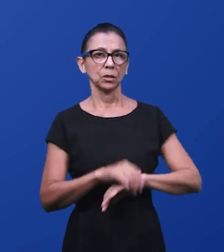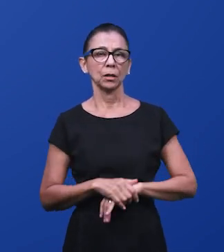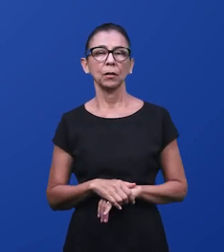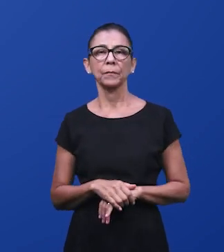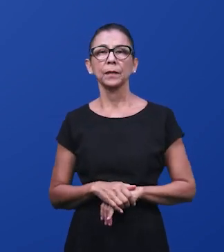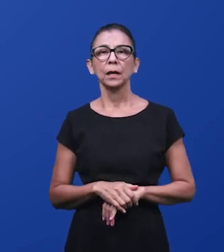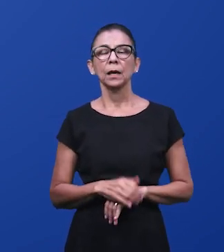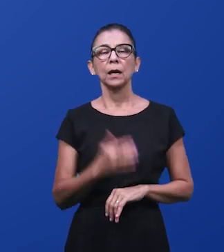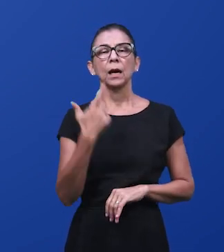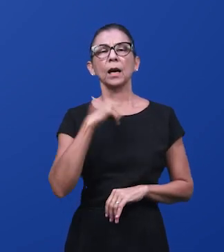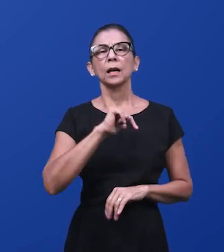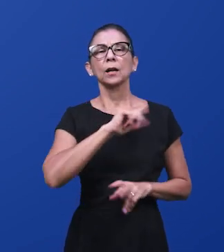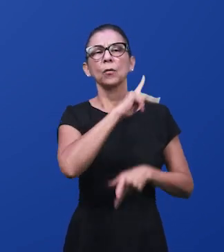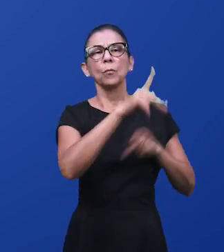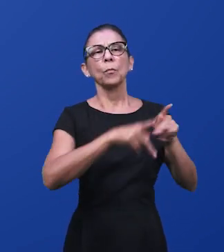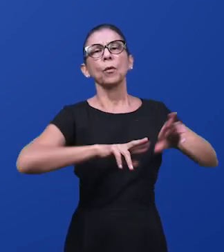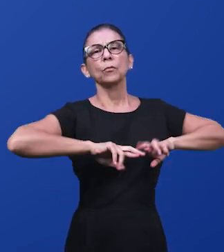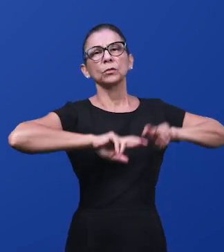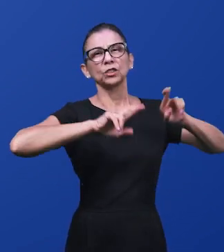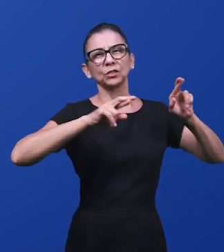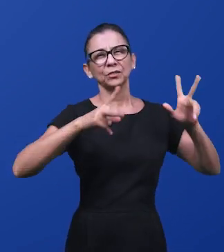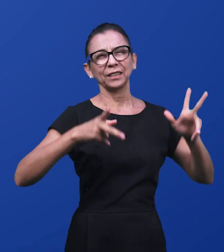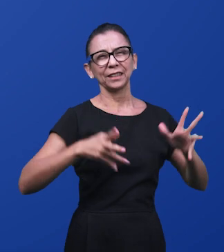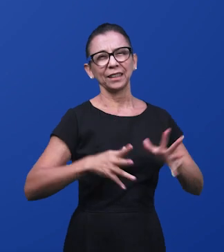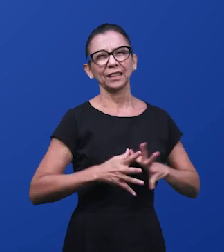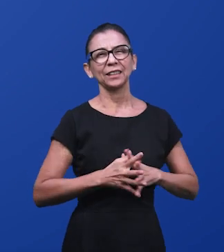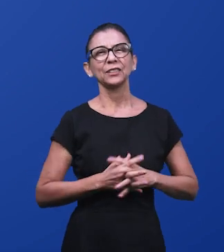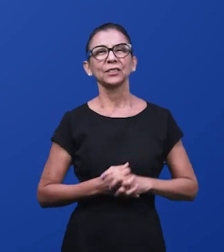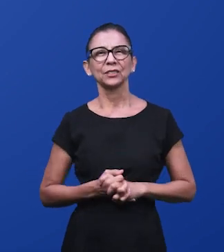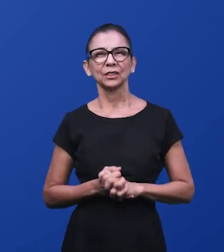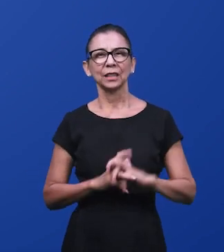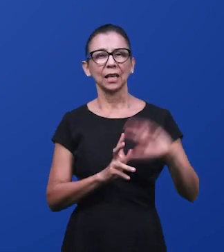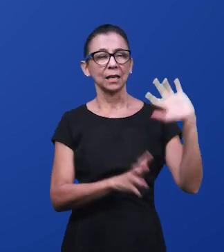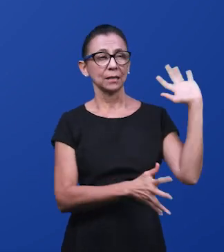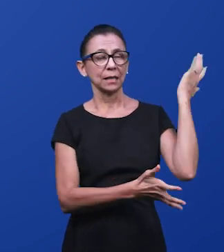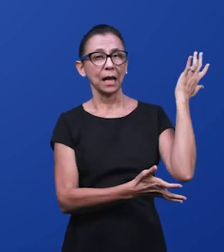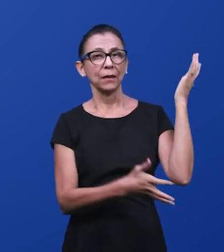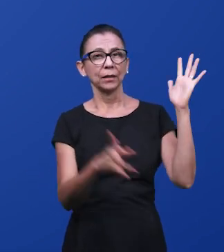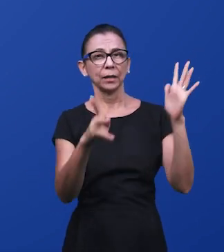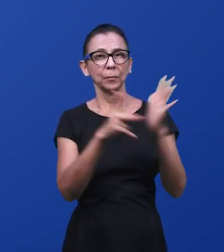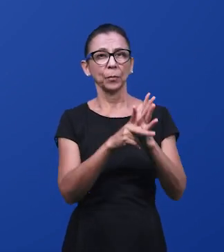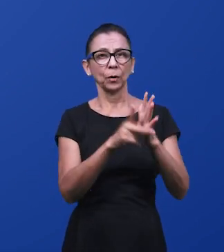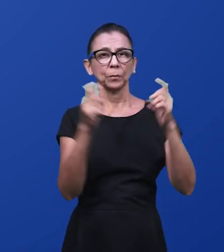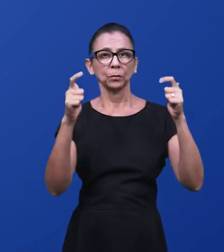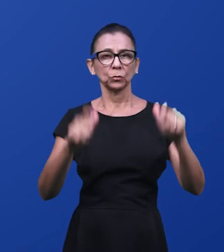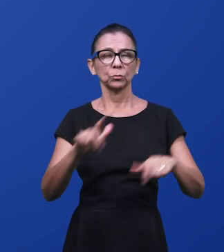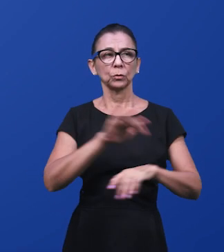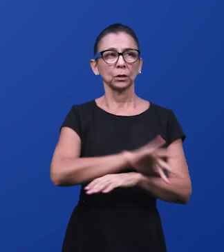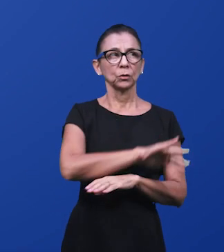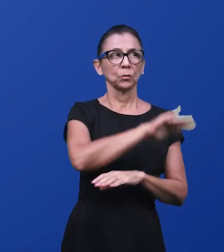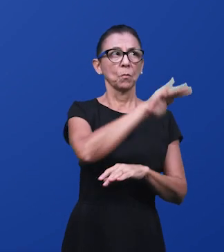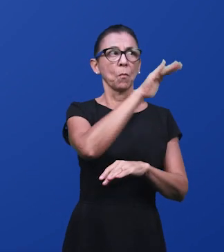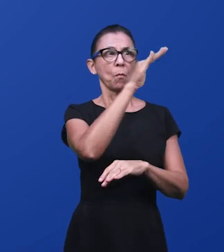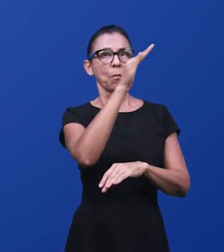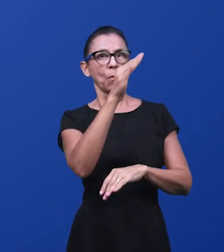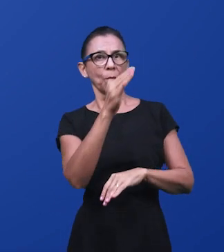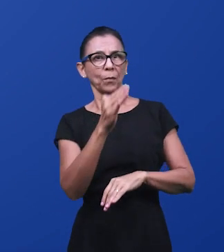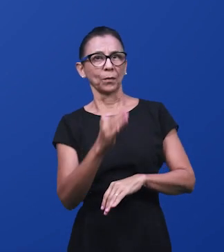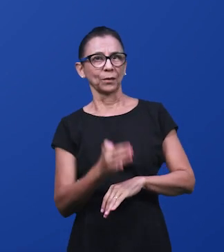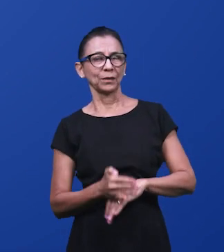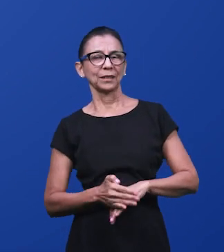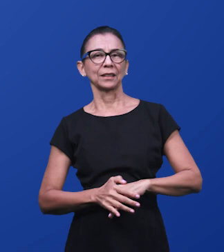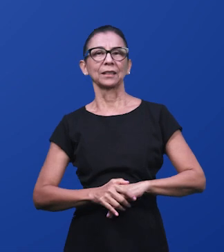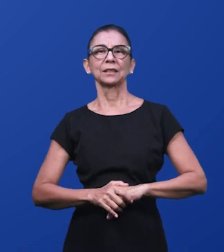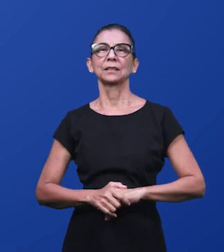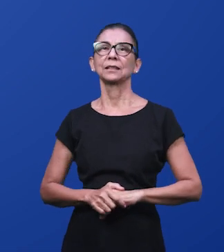das montanhas, e conforme a palavra do Senhor, em Deuteronômio capítulo 5, verso 4, que nos diz: face a face,